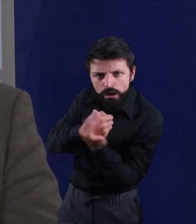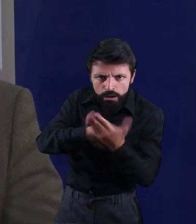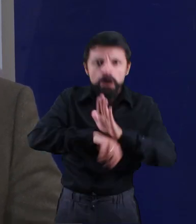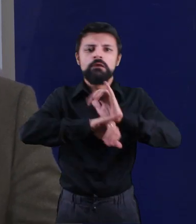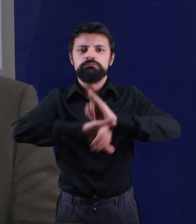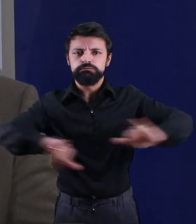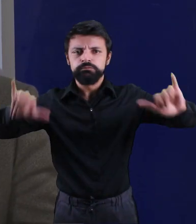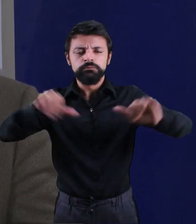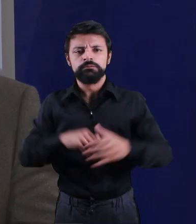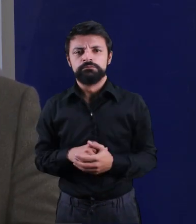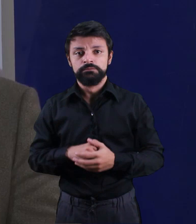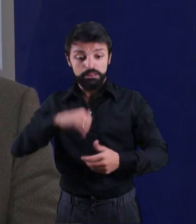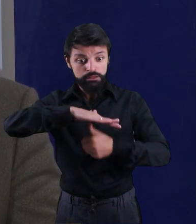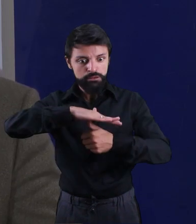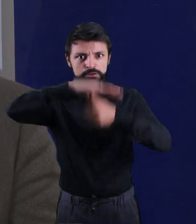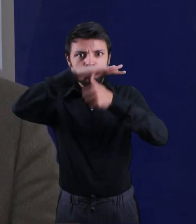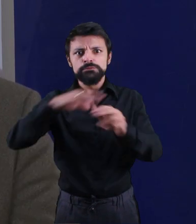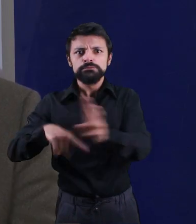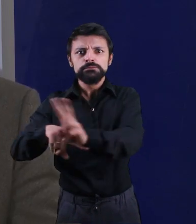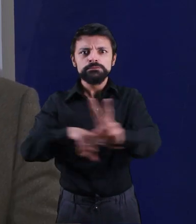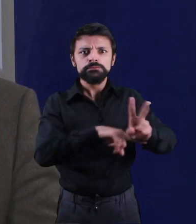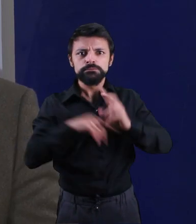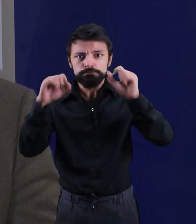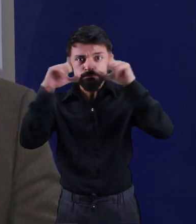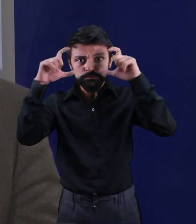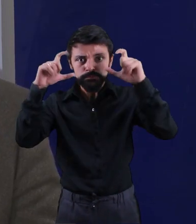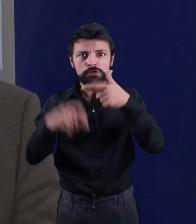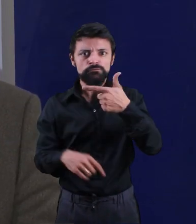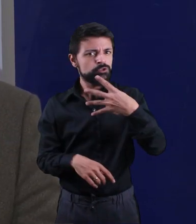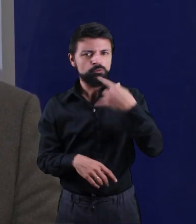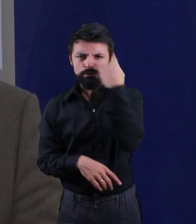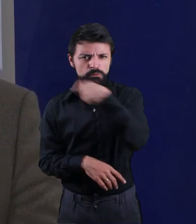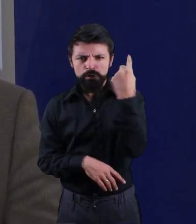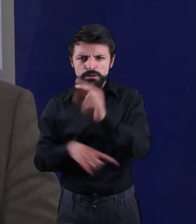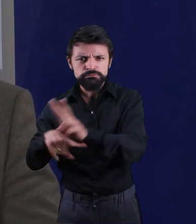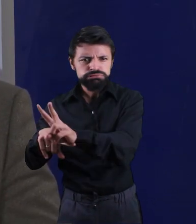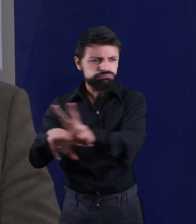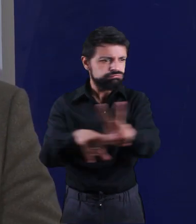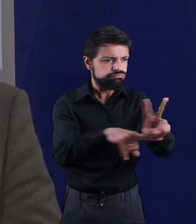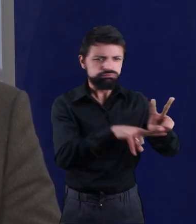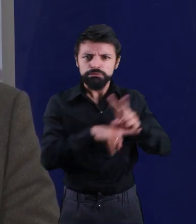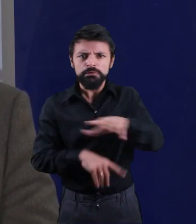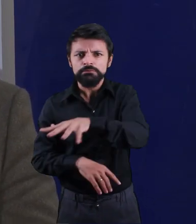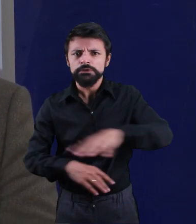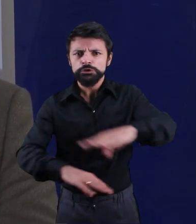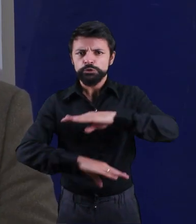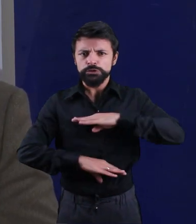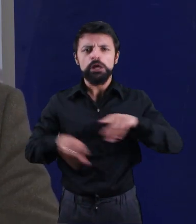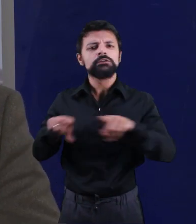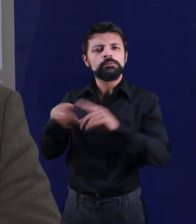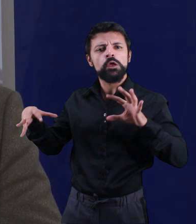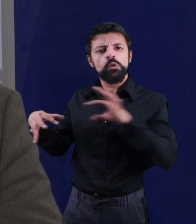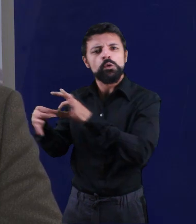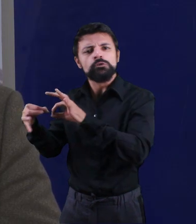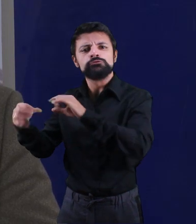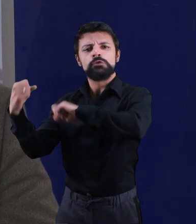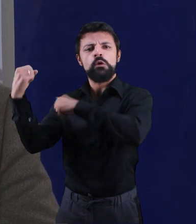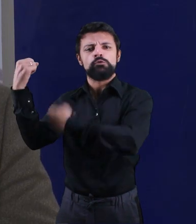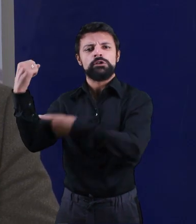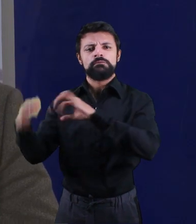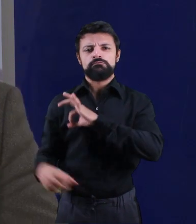a reitoria está mantendo vigília permanente 24 horas por dia monitorando a situação em conjunto com as autoridades